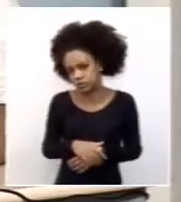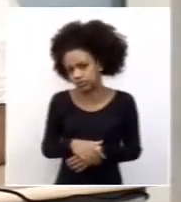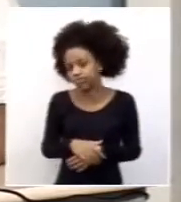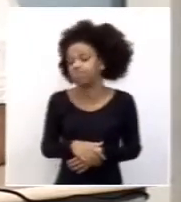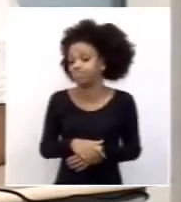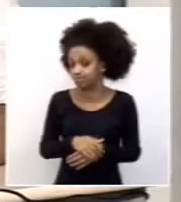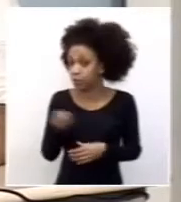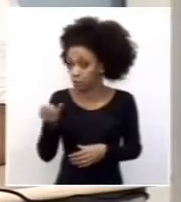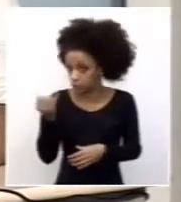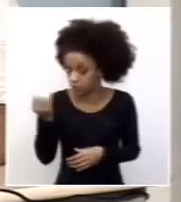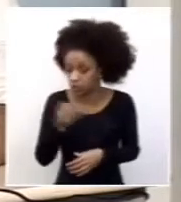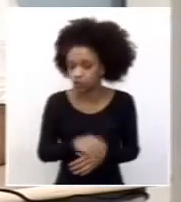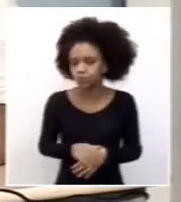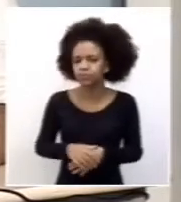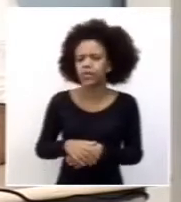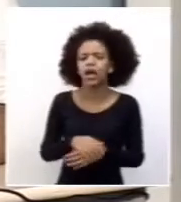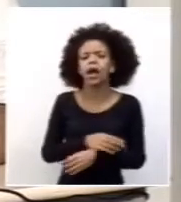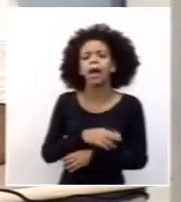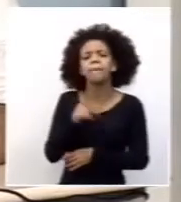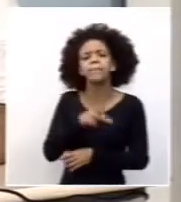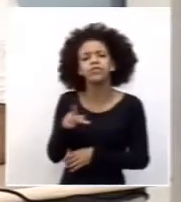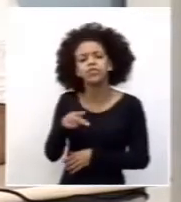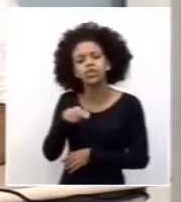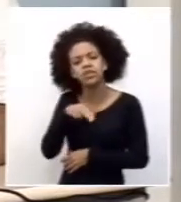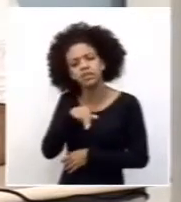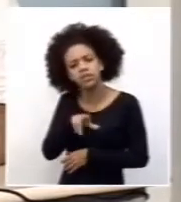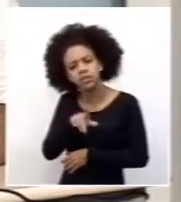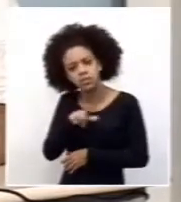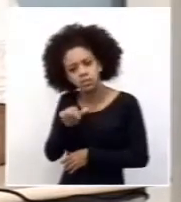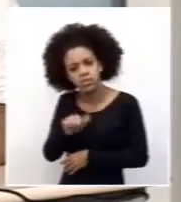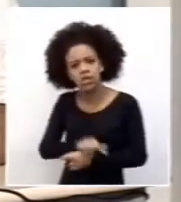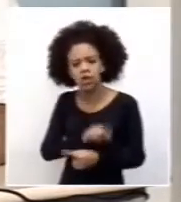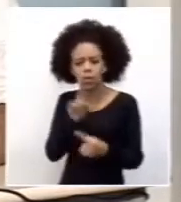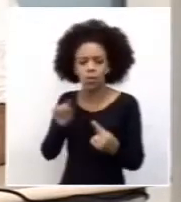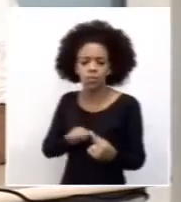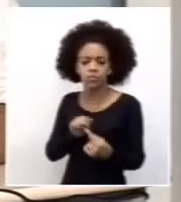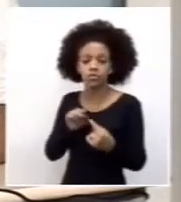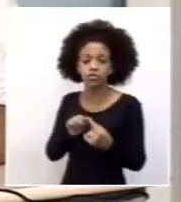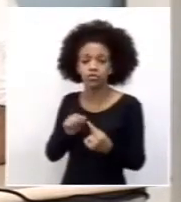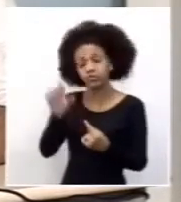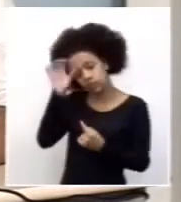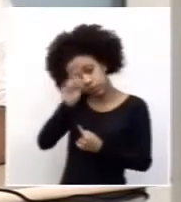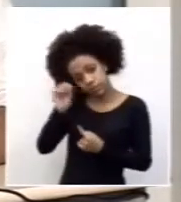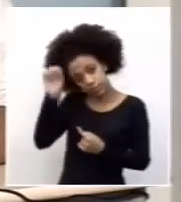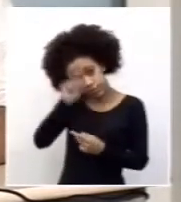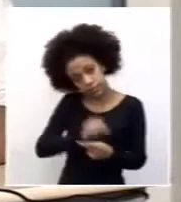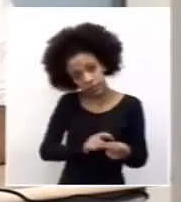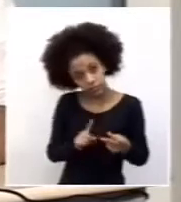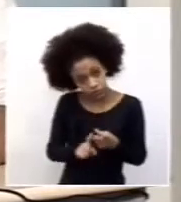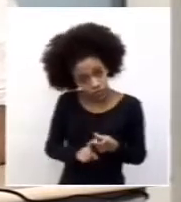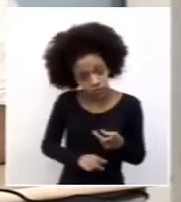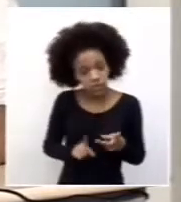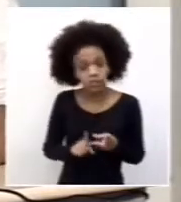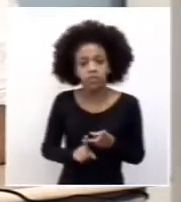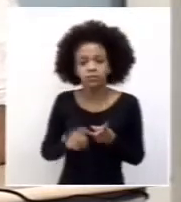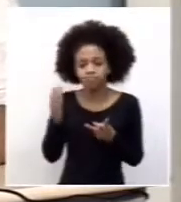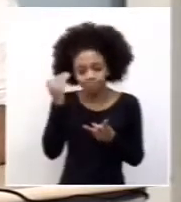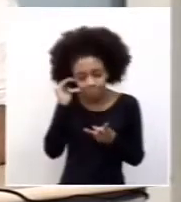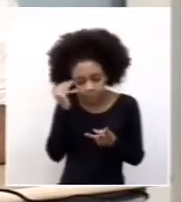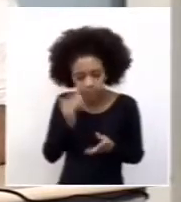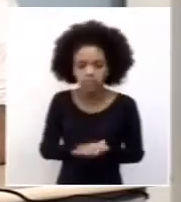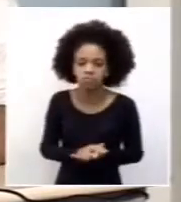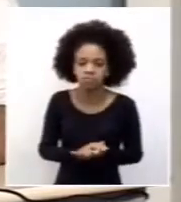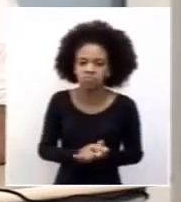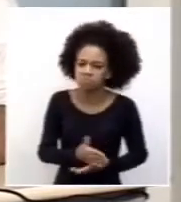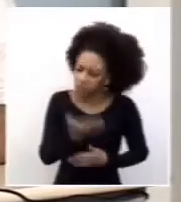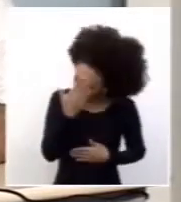Perfeito. Professora Neuza, objetivo, aprendizagem e compreensão. Tá? Muito obrigado pela